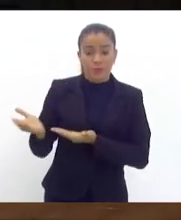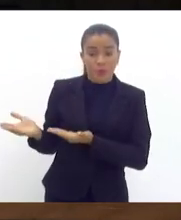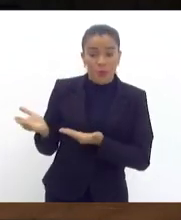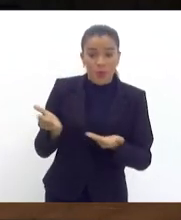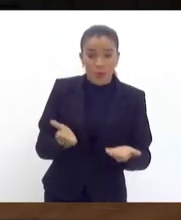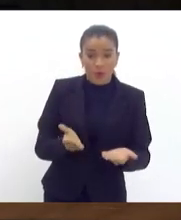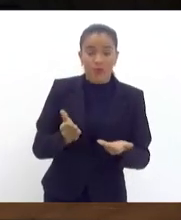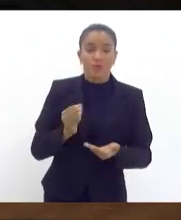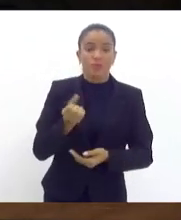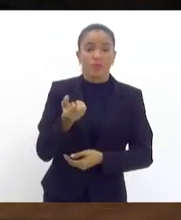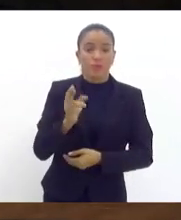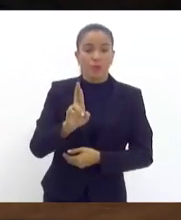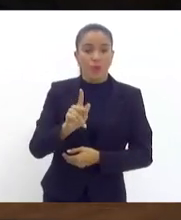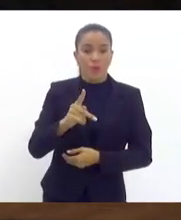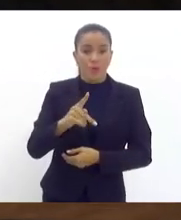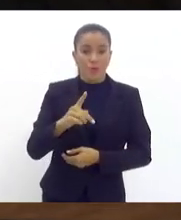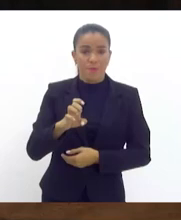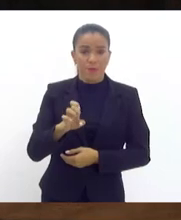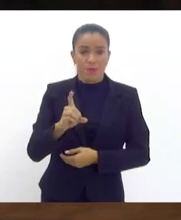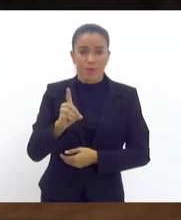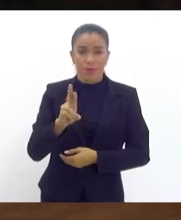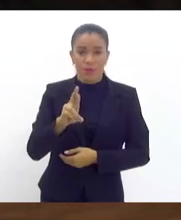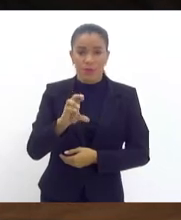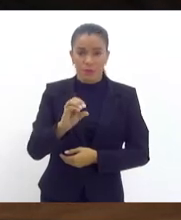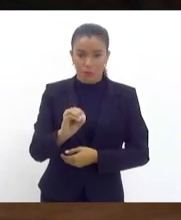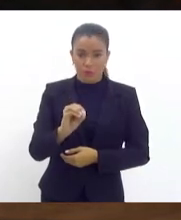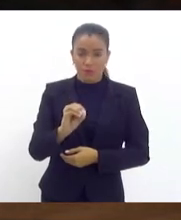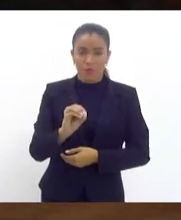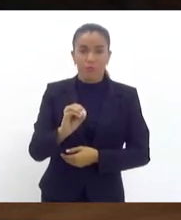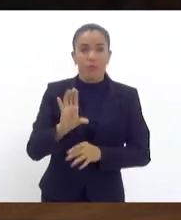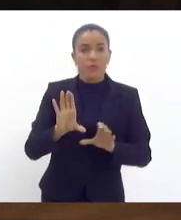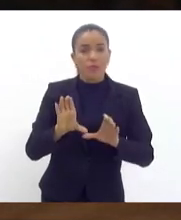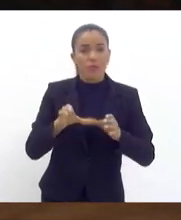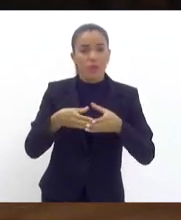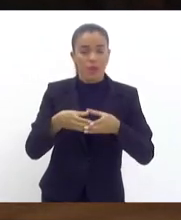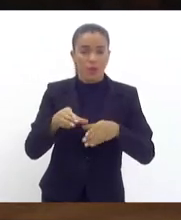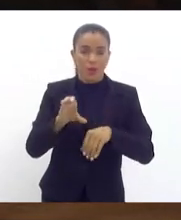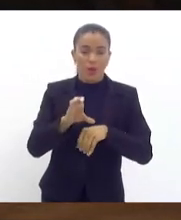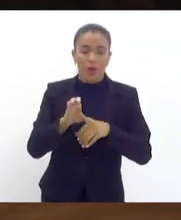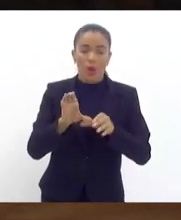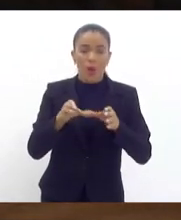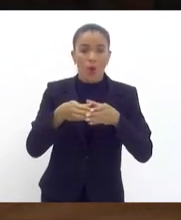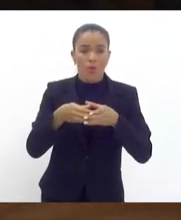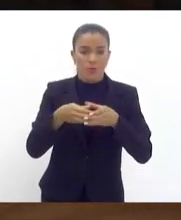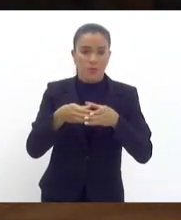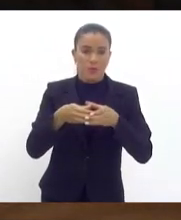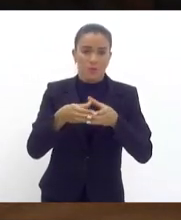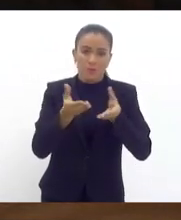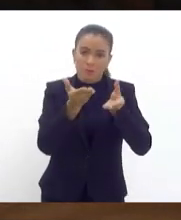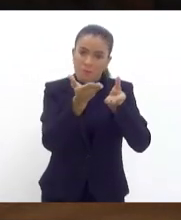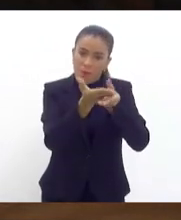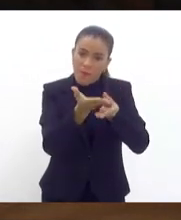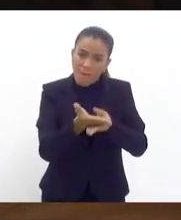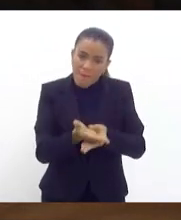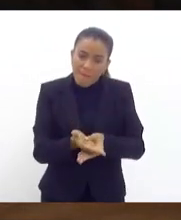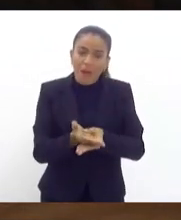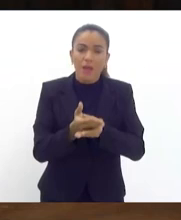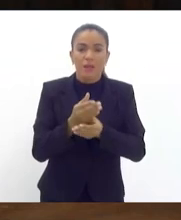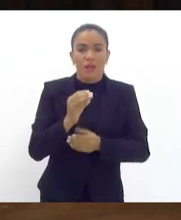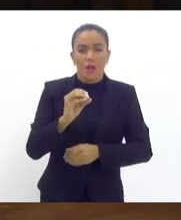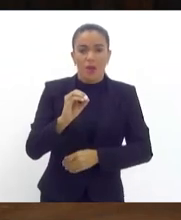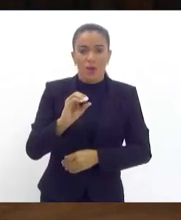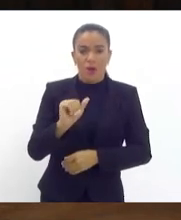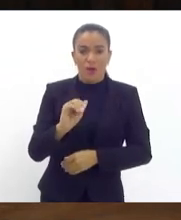o Senhor Pedro Otávio Pereira a comissão de celeridade processual da OAB